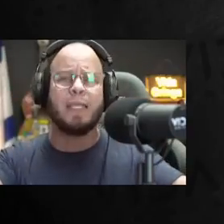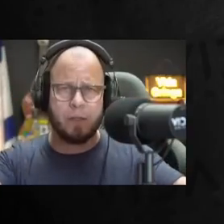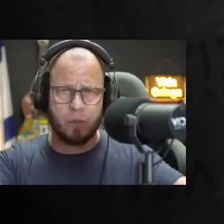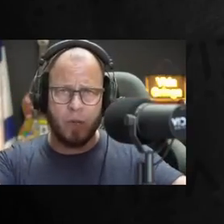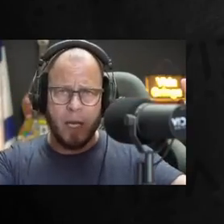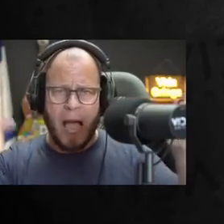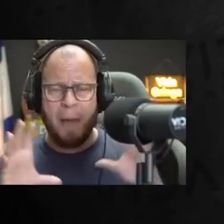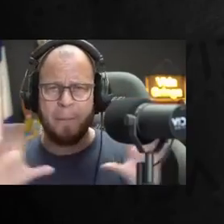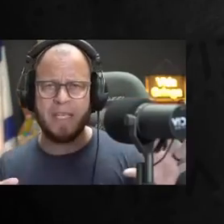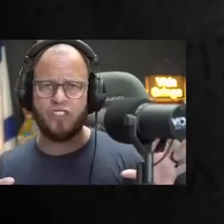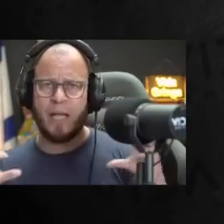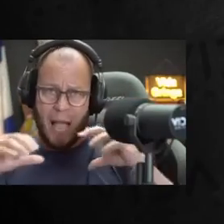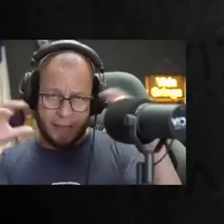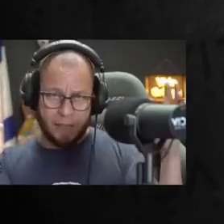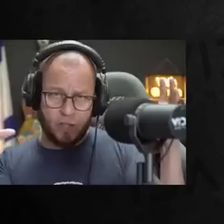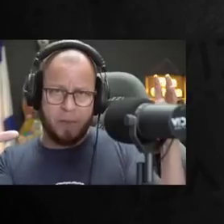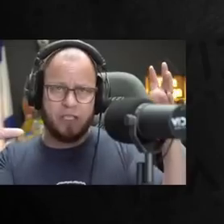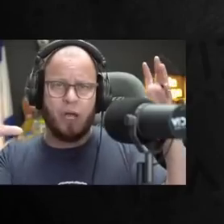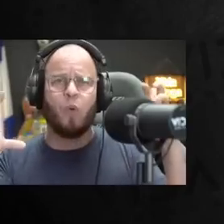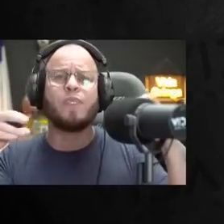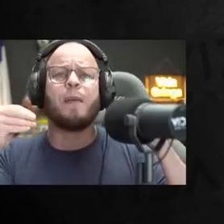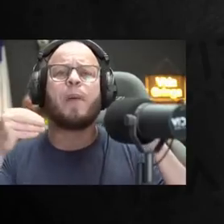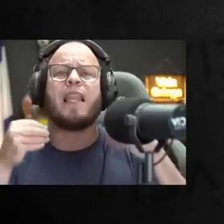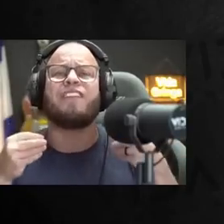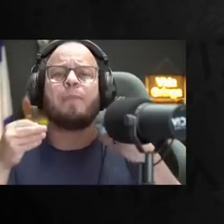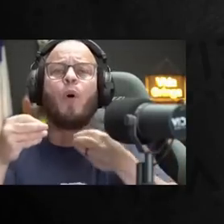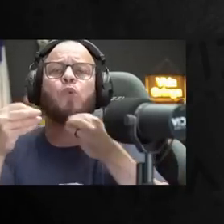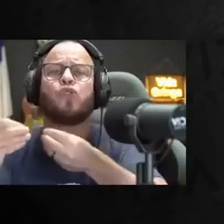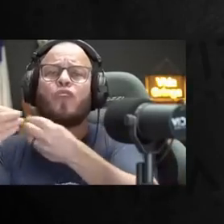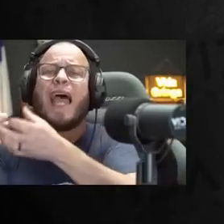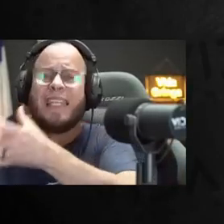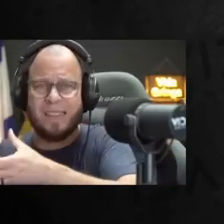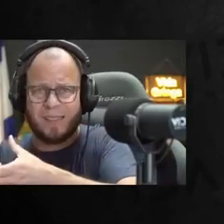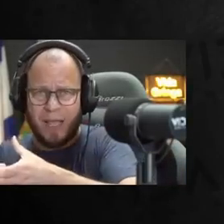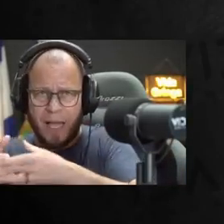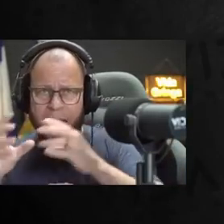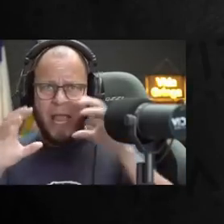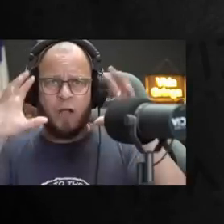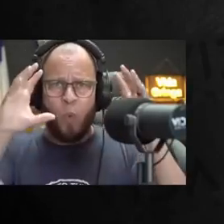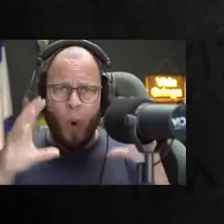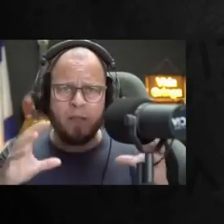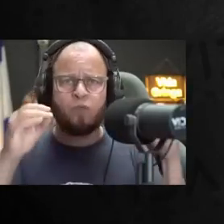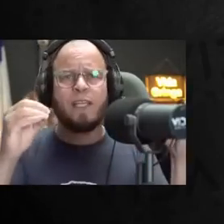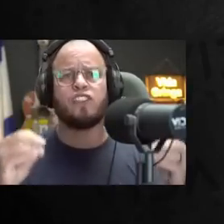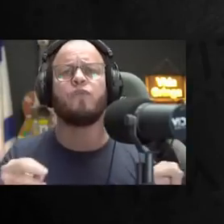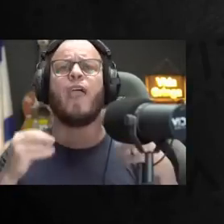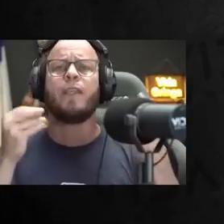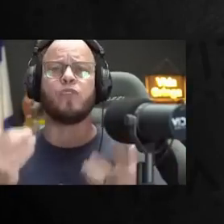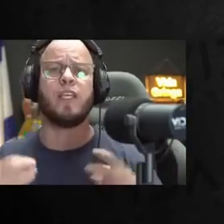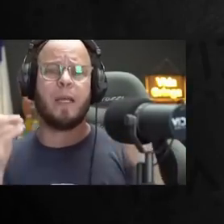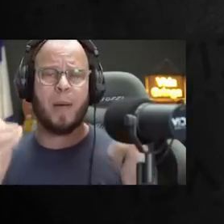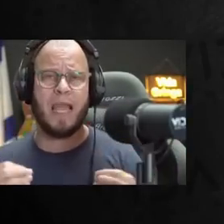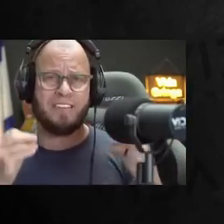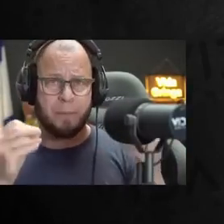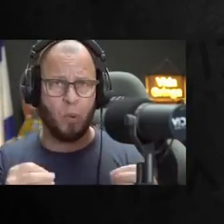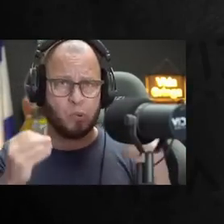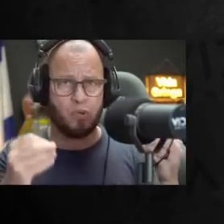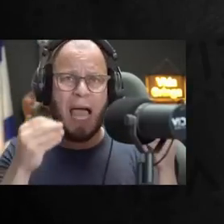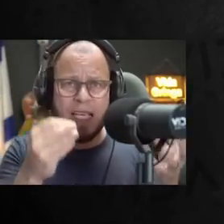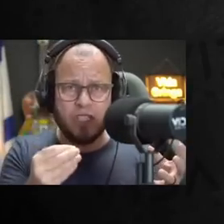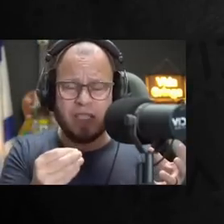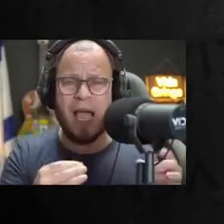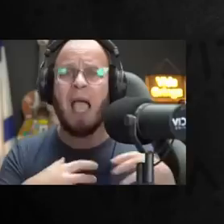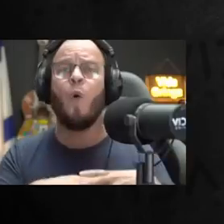bolsonaroismo a mídia a grande mídia usa a palavra bolsonarista enquanto eles estiverem usando a palavra